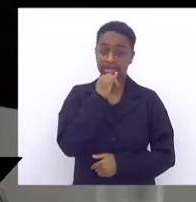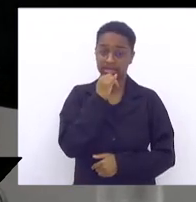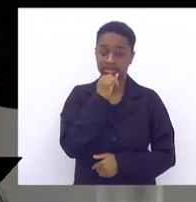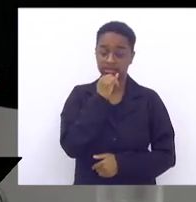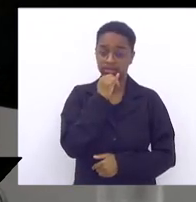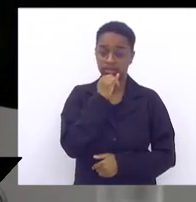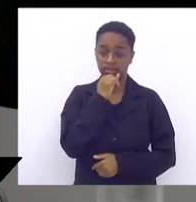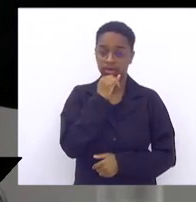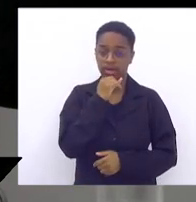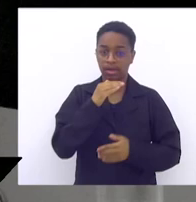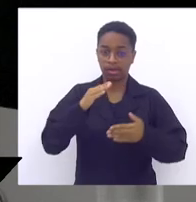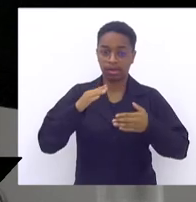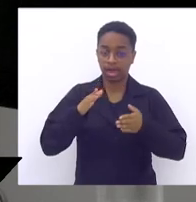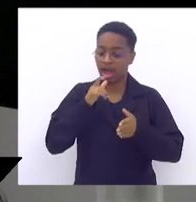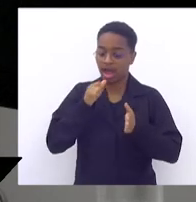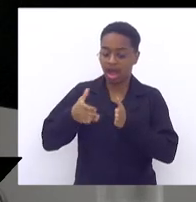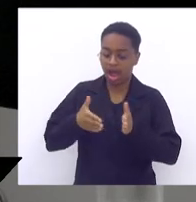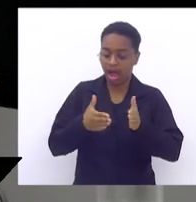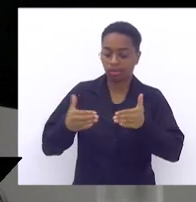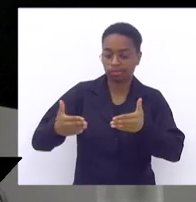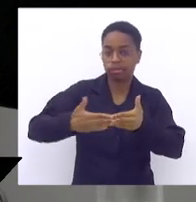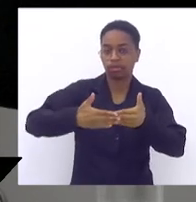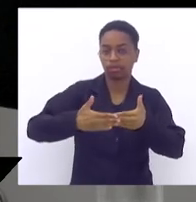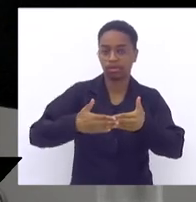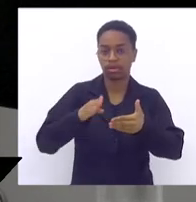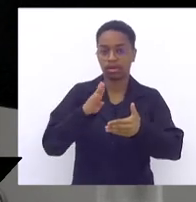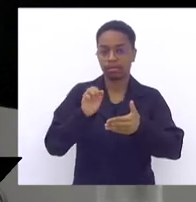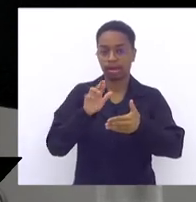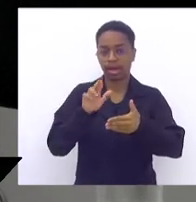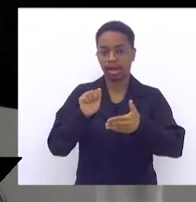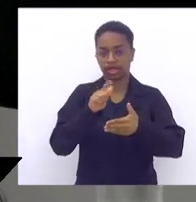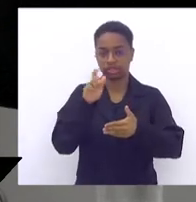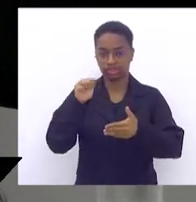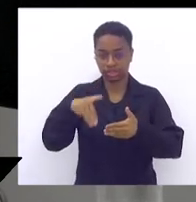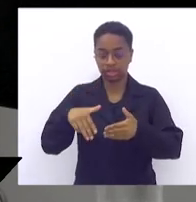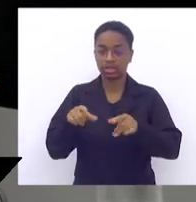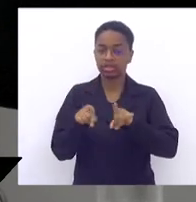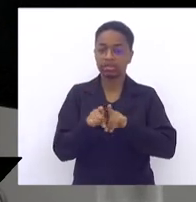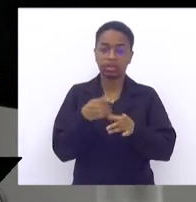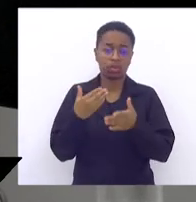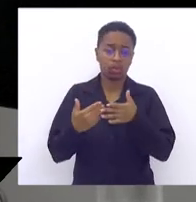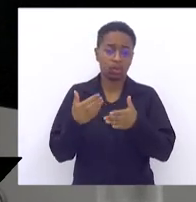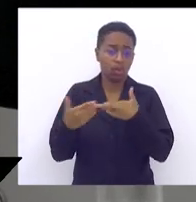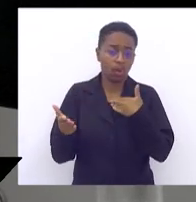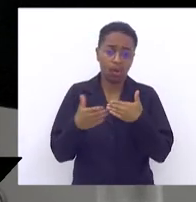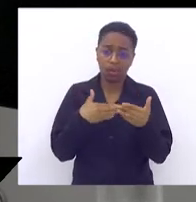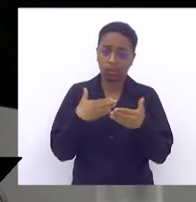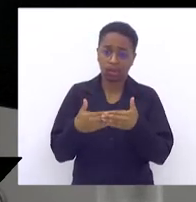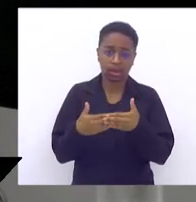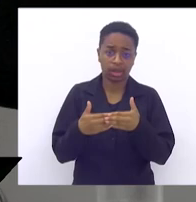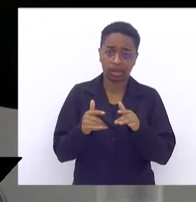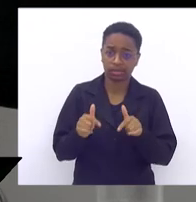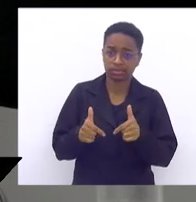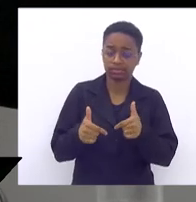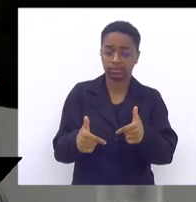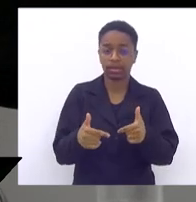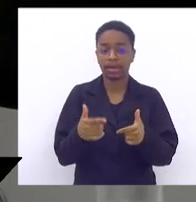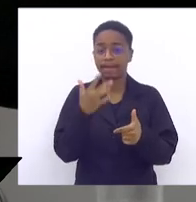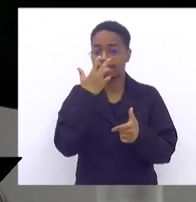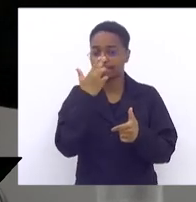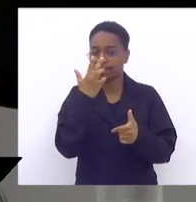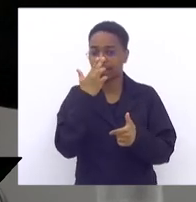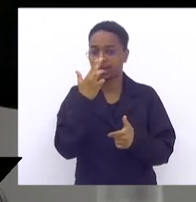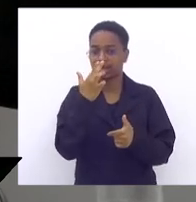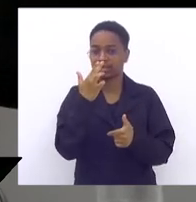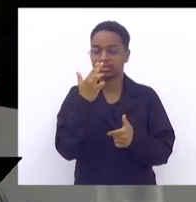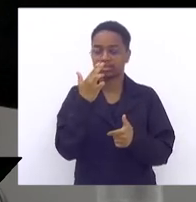barragens. Qualquer tipo de interferência, o projeto aparentemente tem o condão de trazer